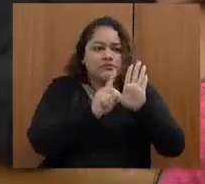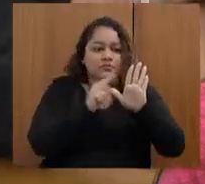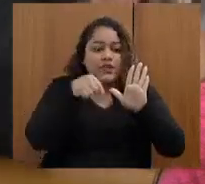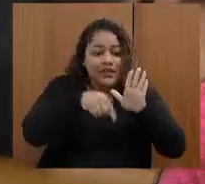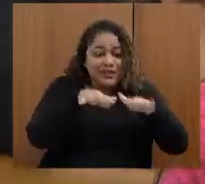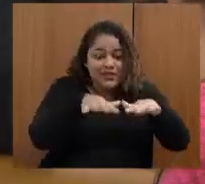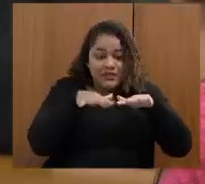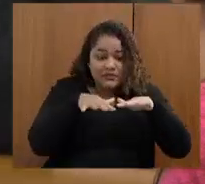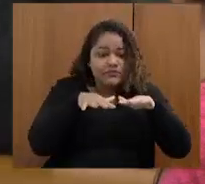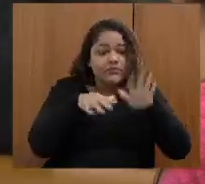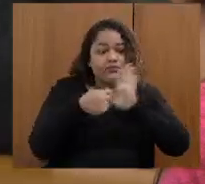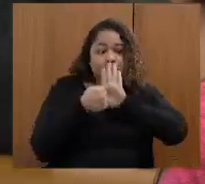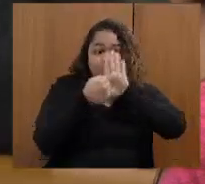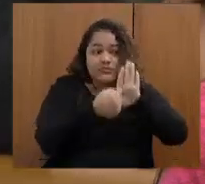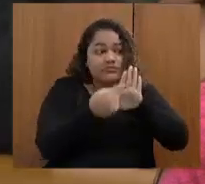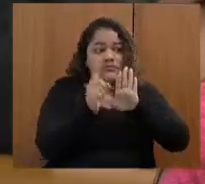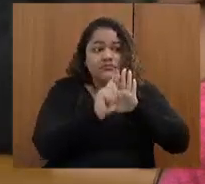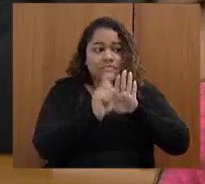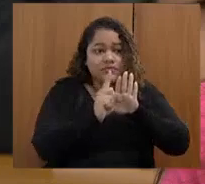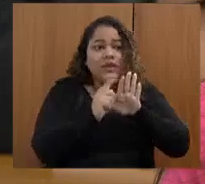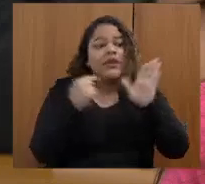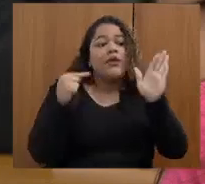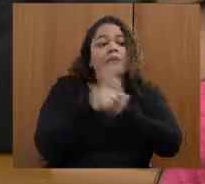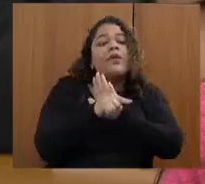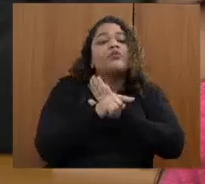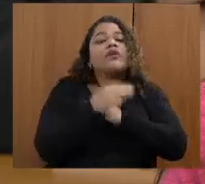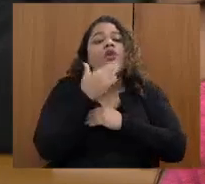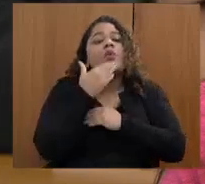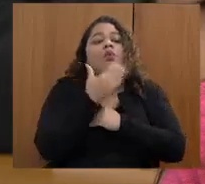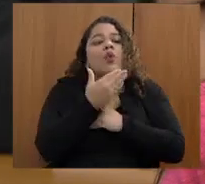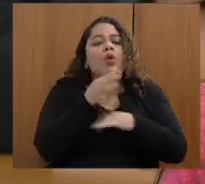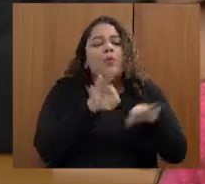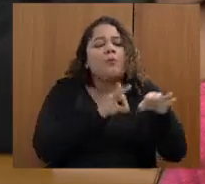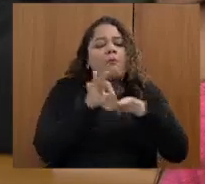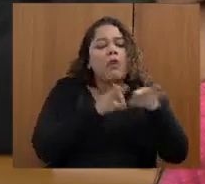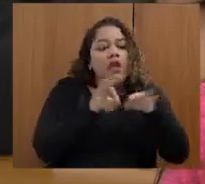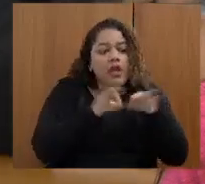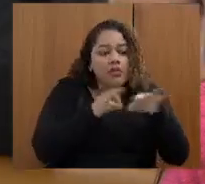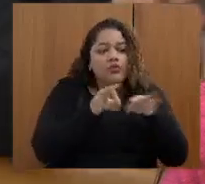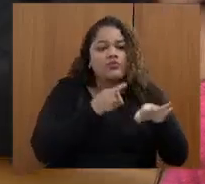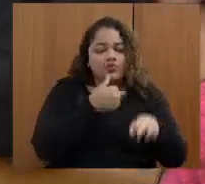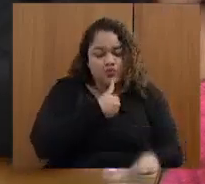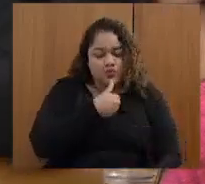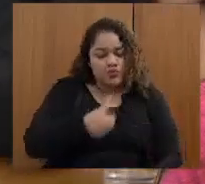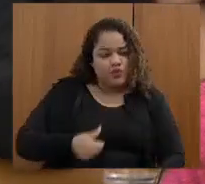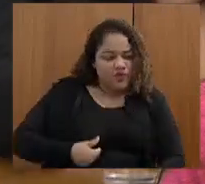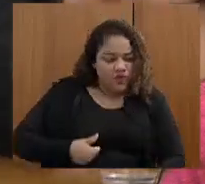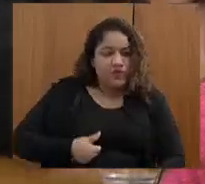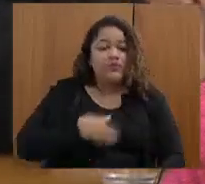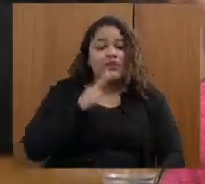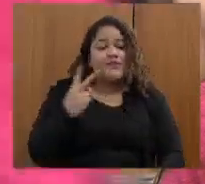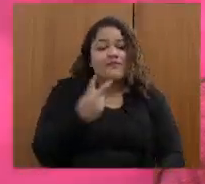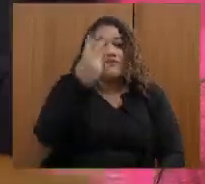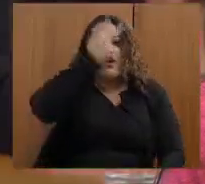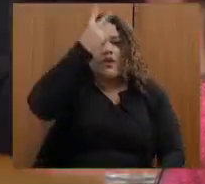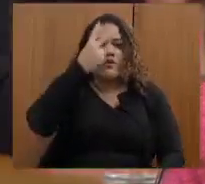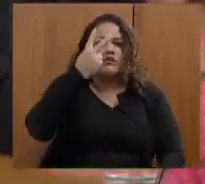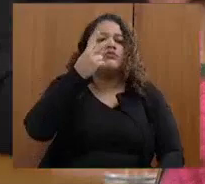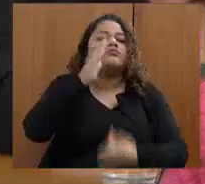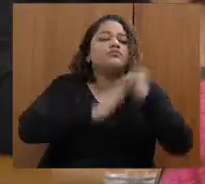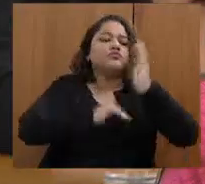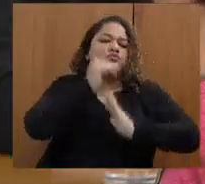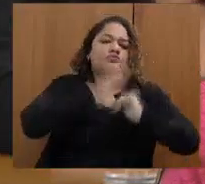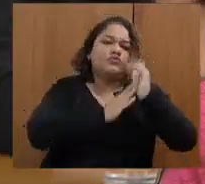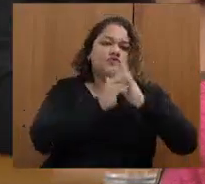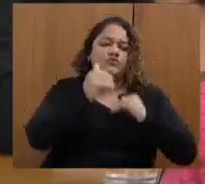audiência eu não trouxe nenhum número eu perguntei qual é o plano do governo em relação a valorização dos profissionais